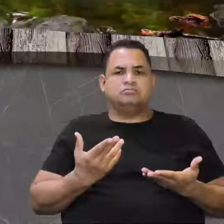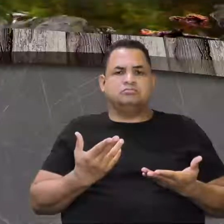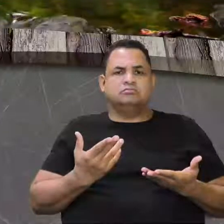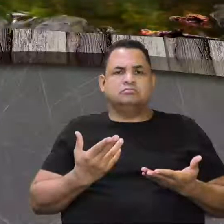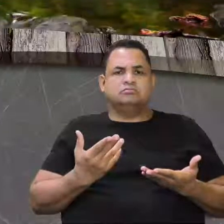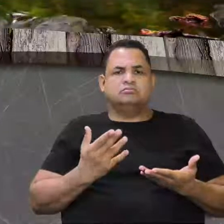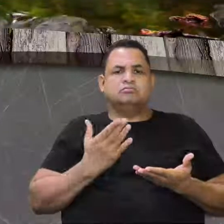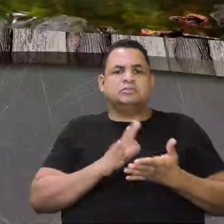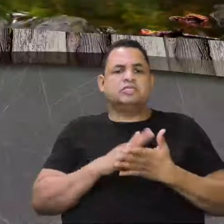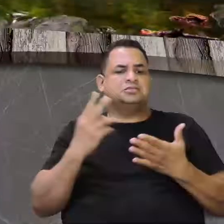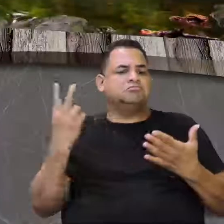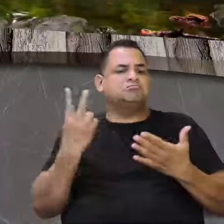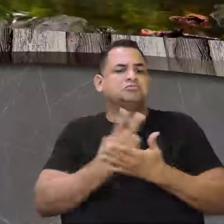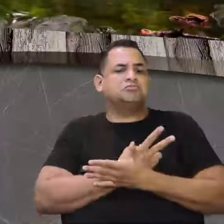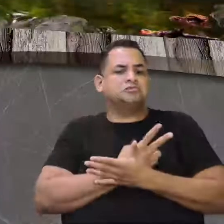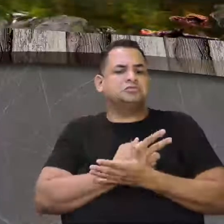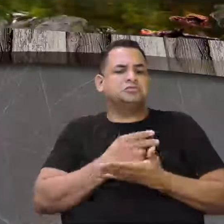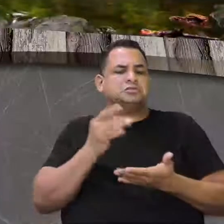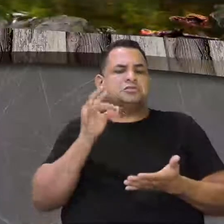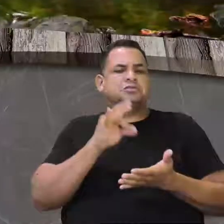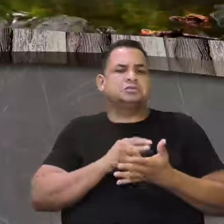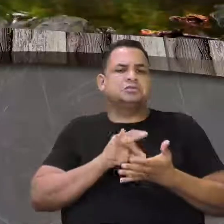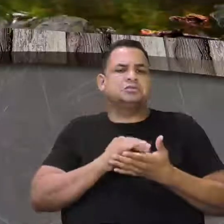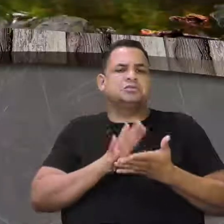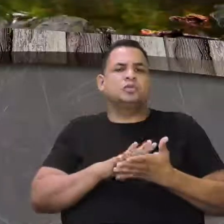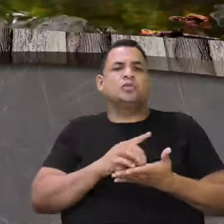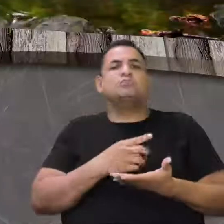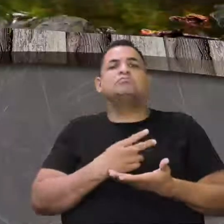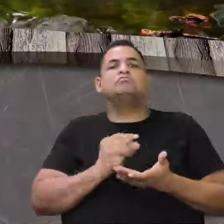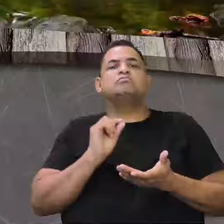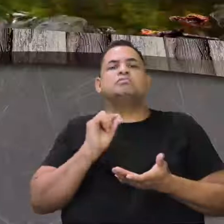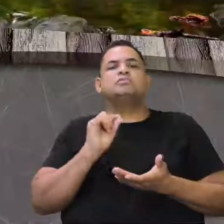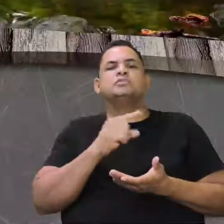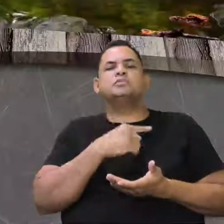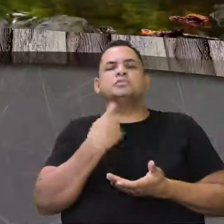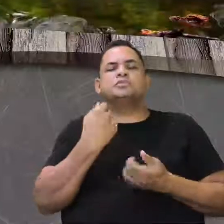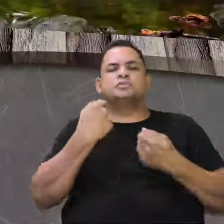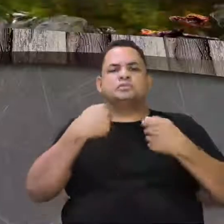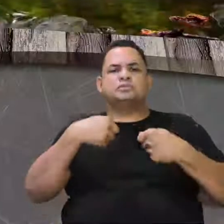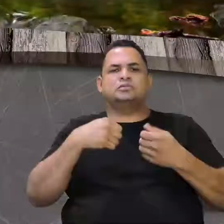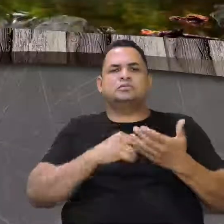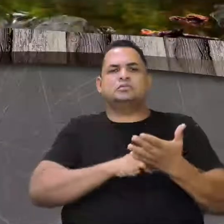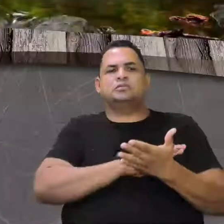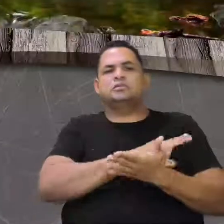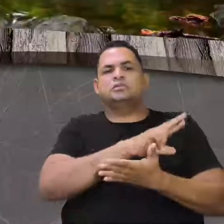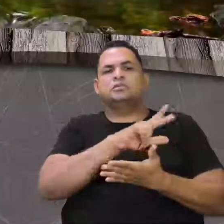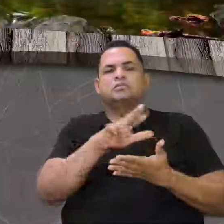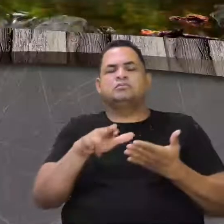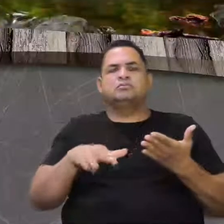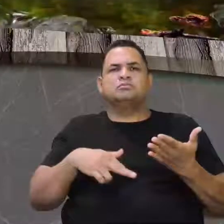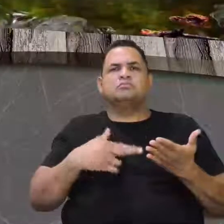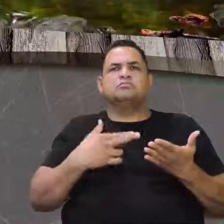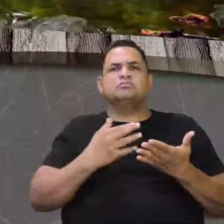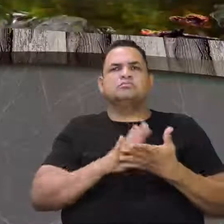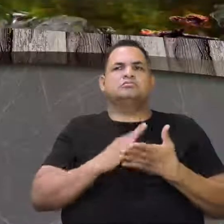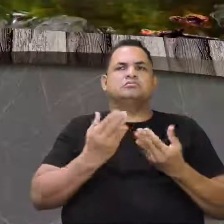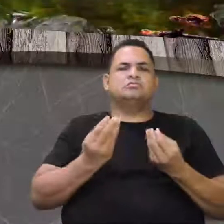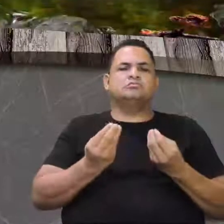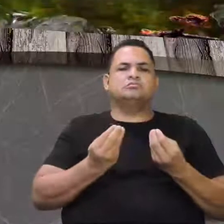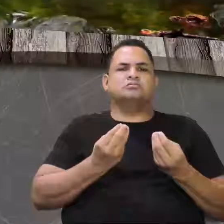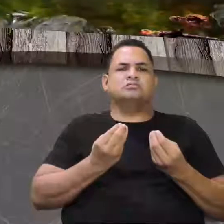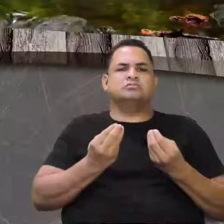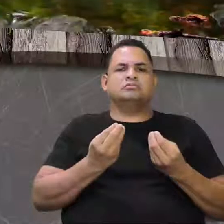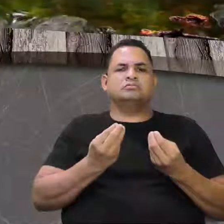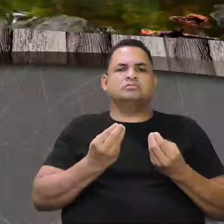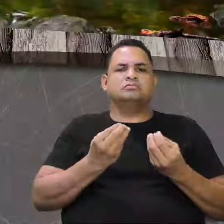né? Já são fatos reais. E agora, o que a gente pode fazer? Existem várias maneiras